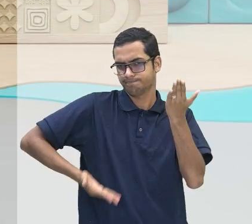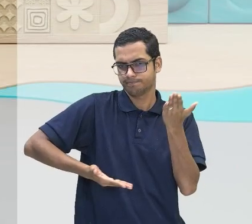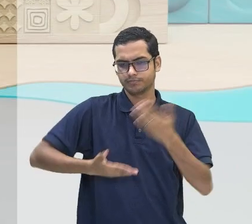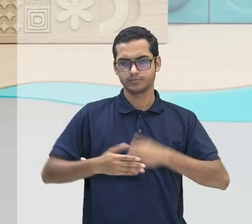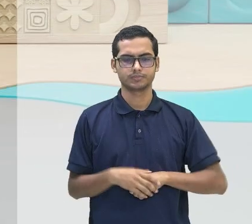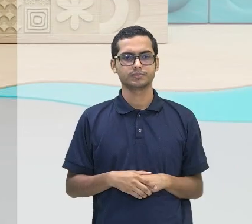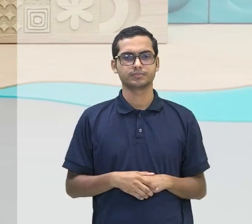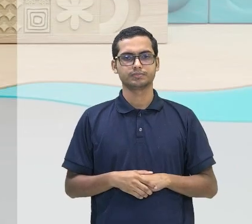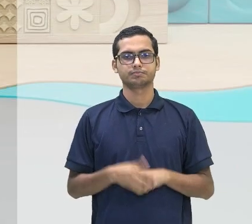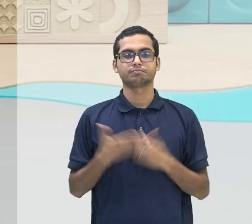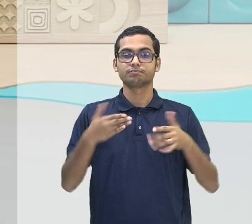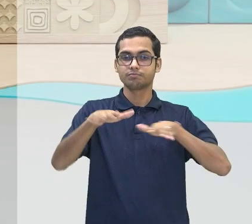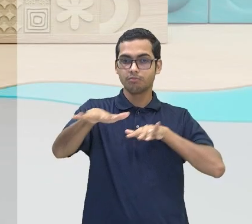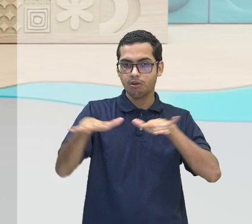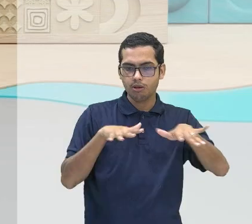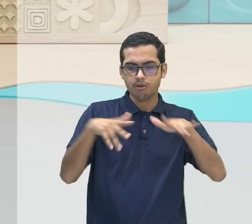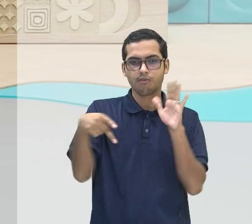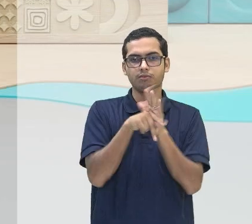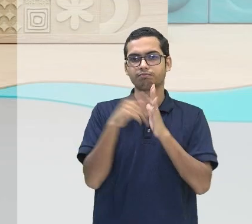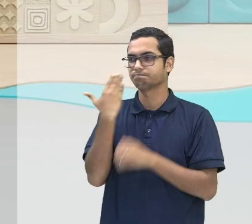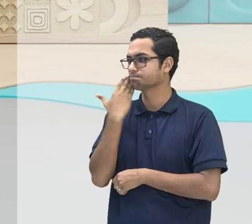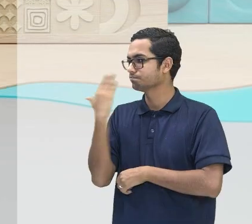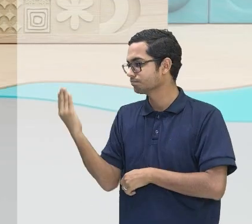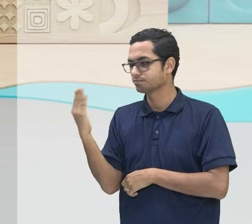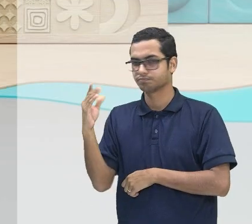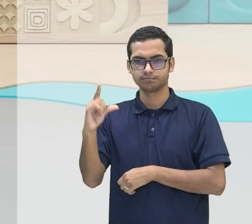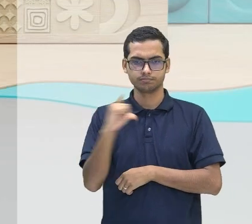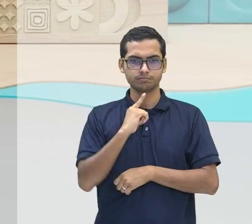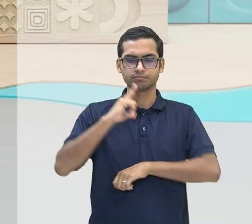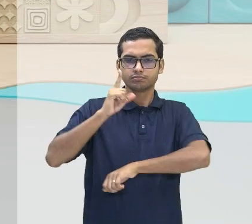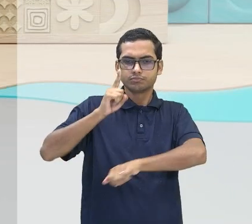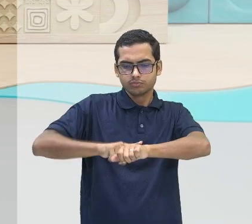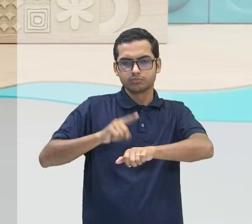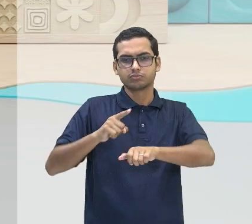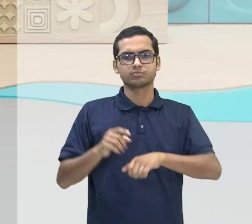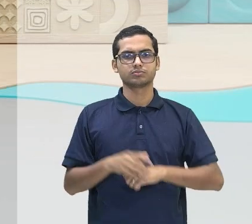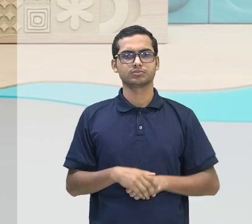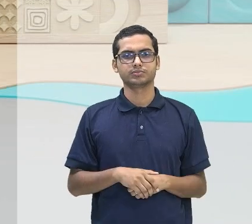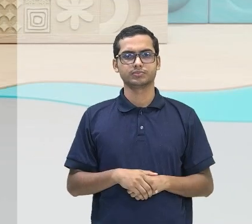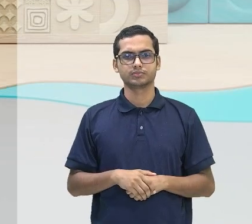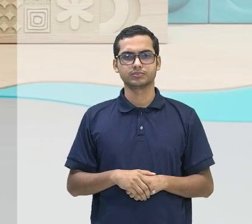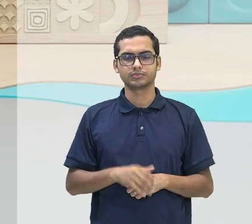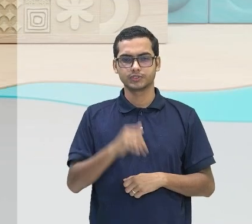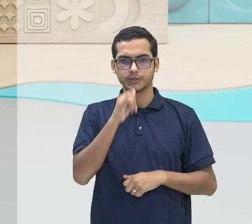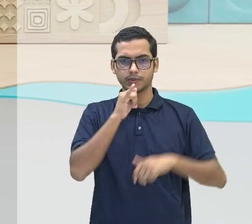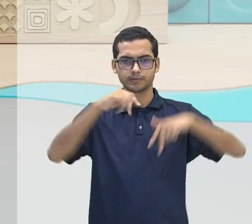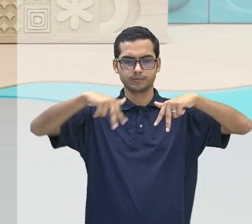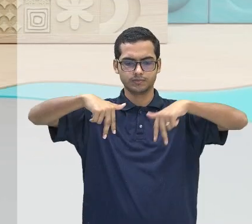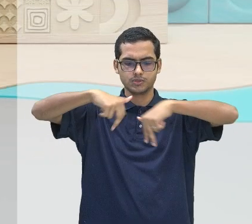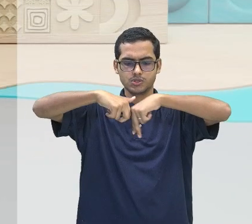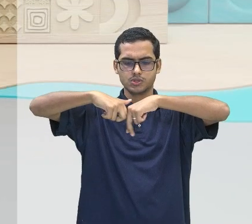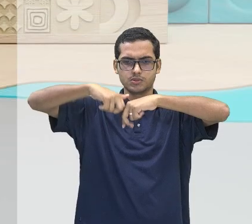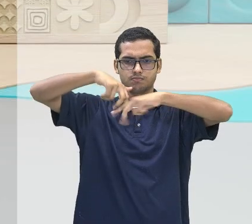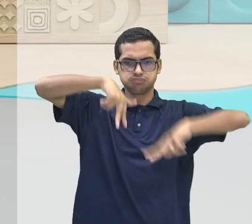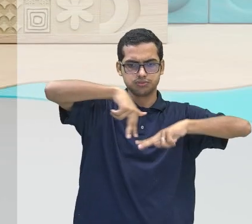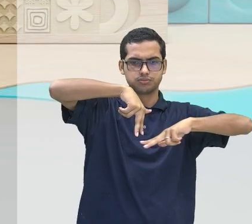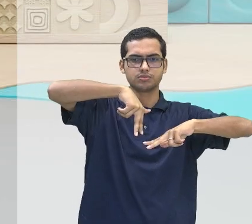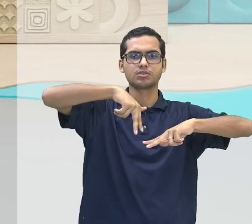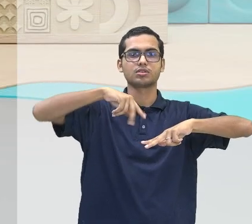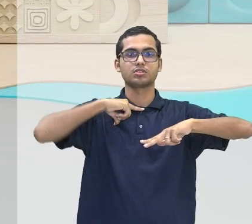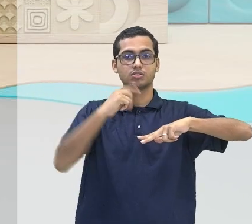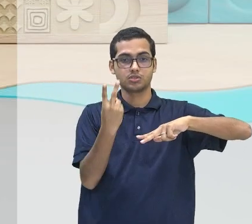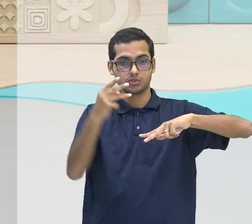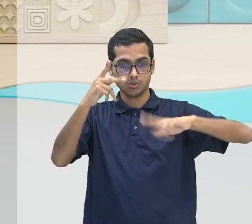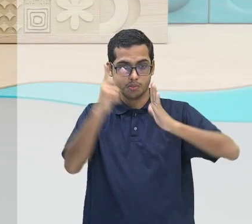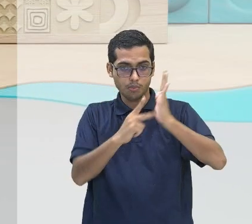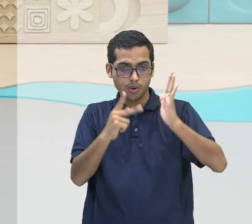dos movimentos, né, dos golpes que são aplicados ali durante a luta. Começando então pela queda, que vale 2 pontos,